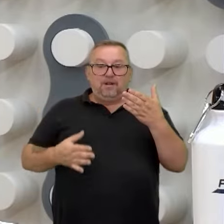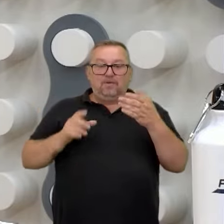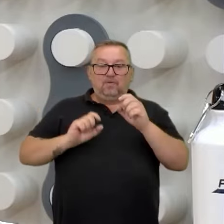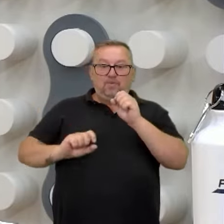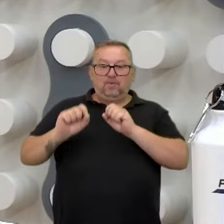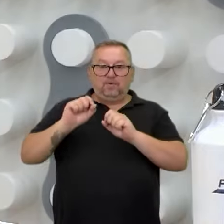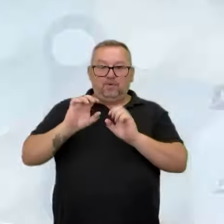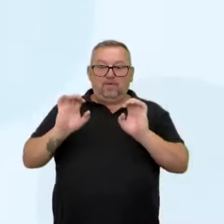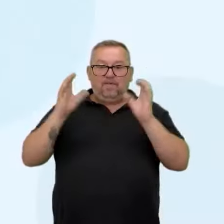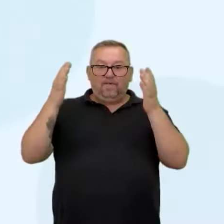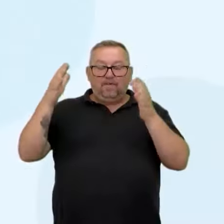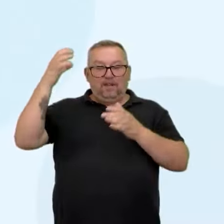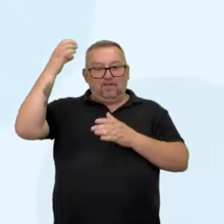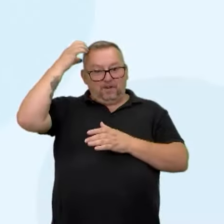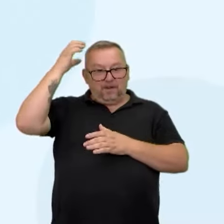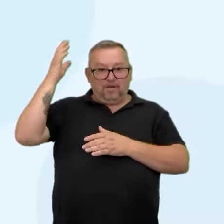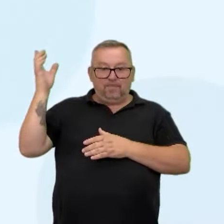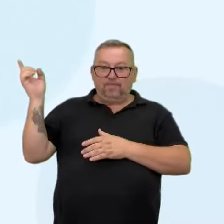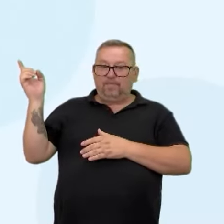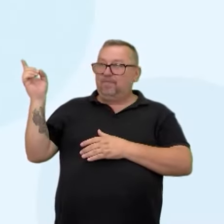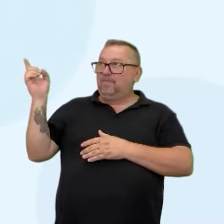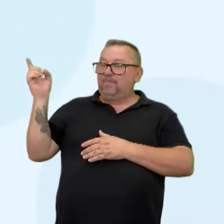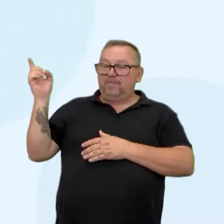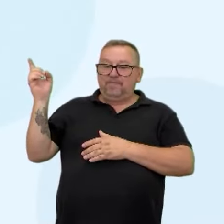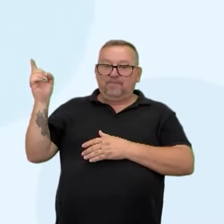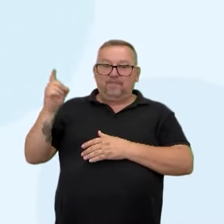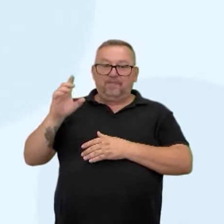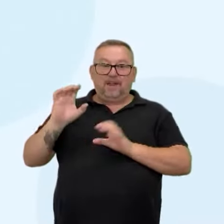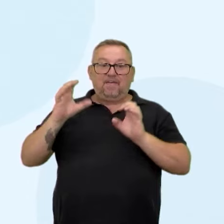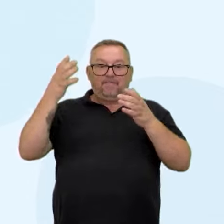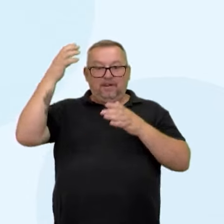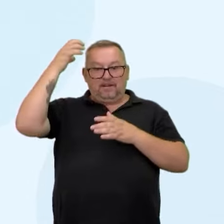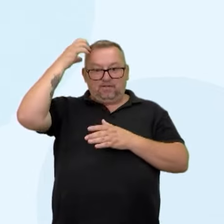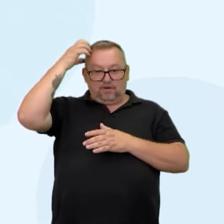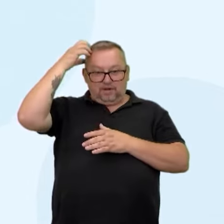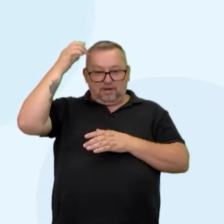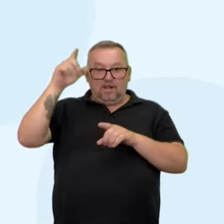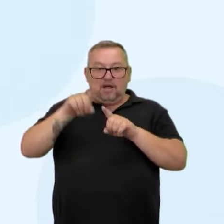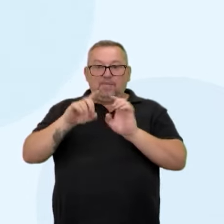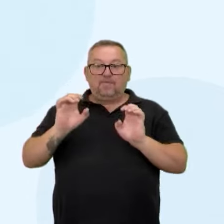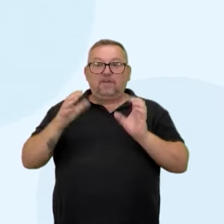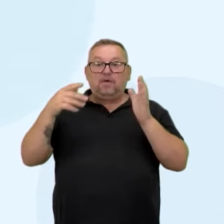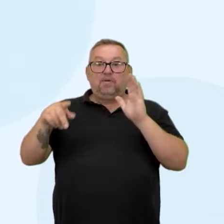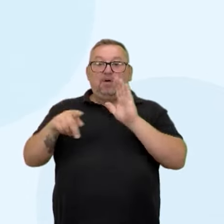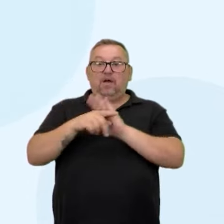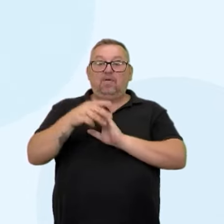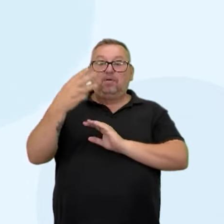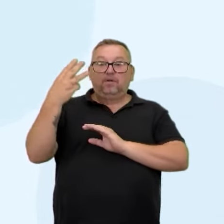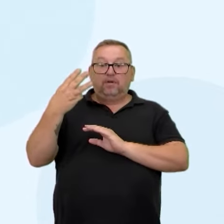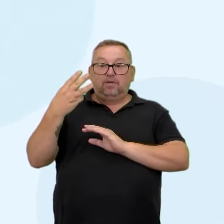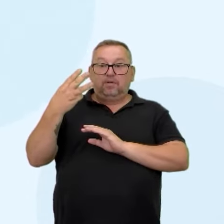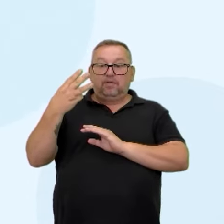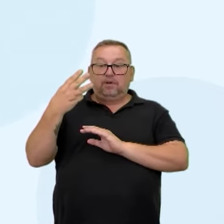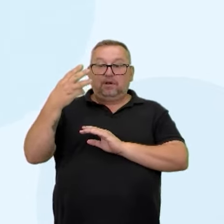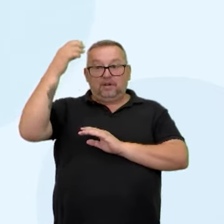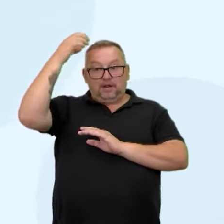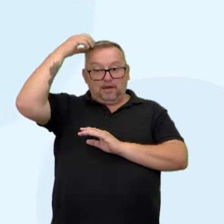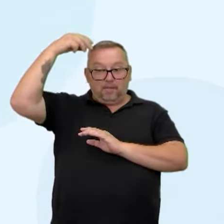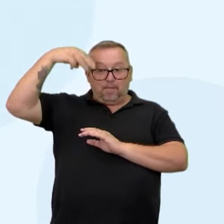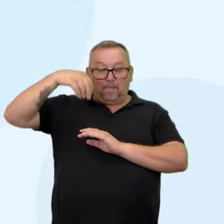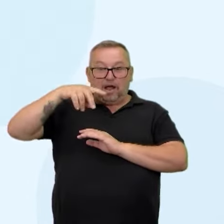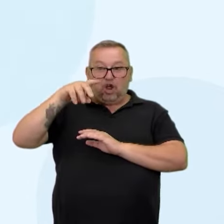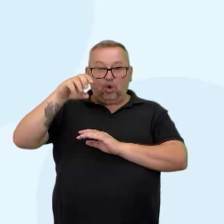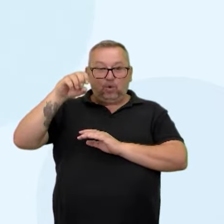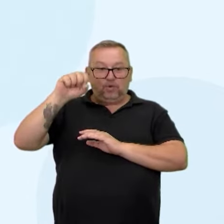de Folia de Reis. Vamos colocar aí na tela. Vamos lá. A Folia de Reis é uma festividade em homenagem aos 3